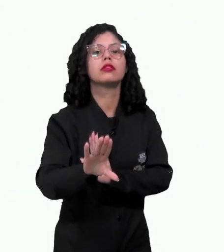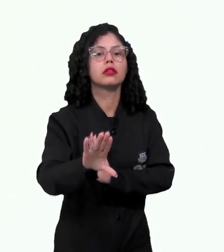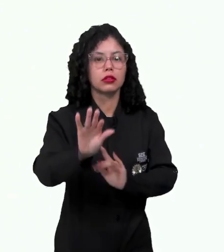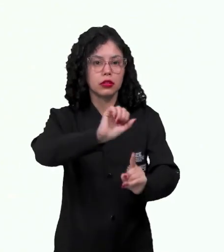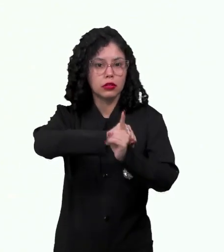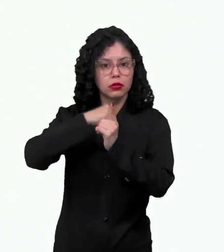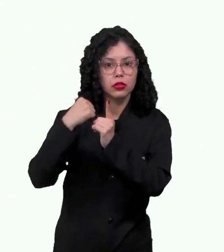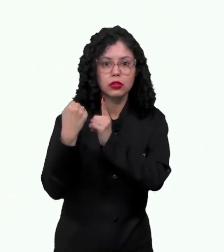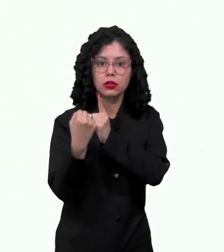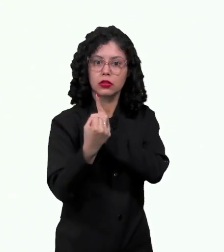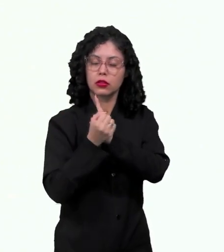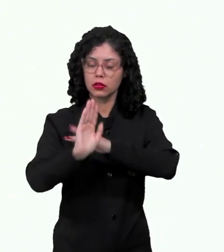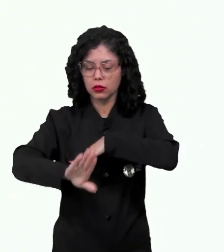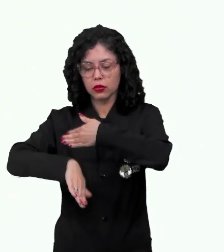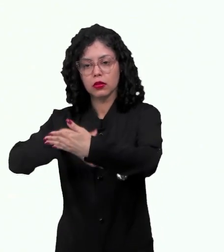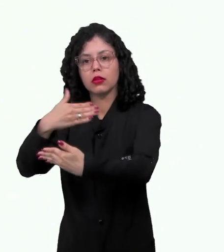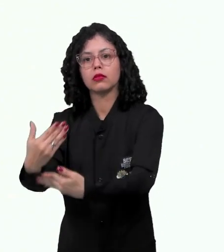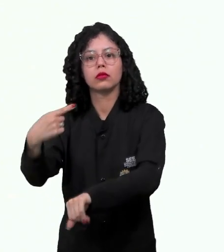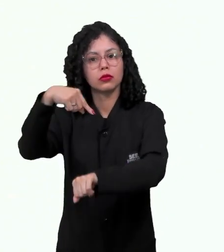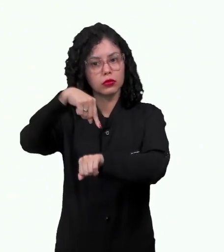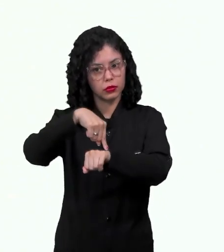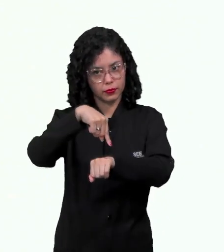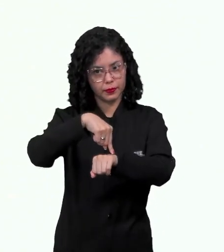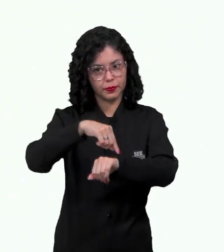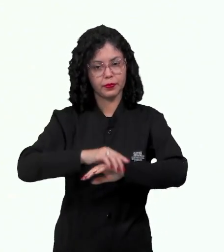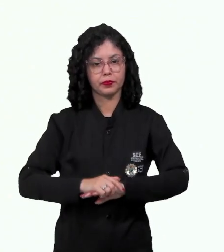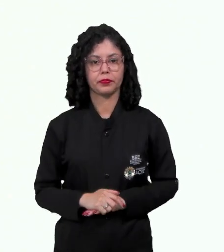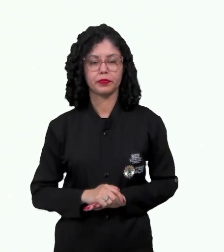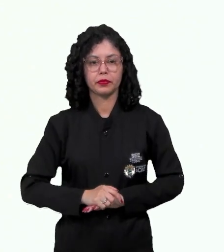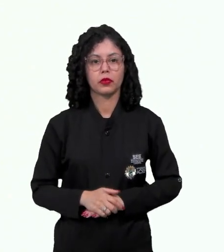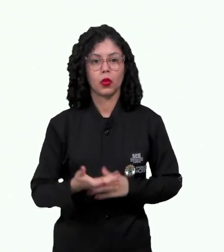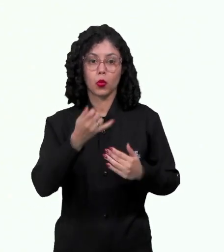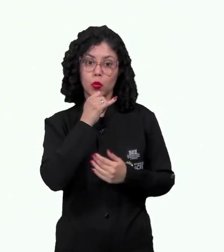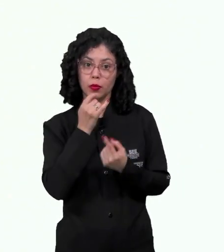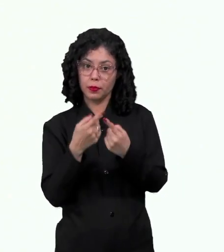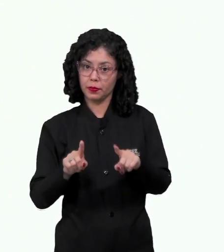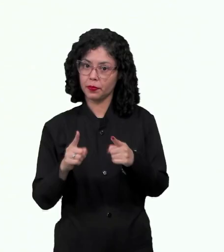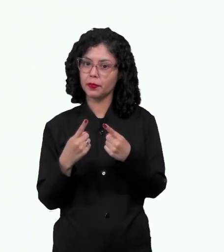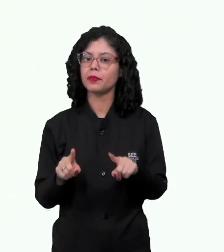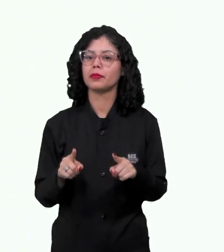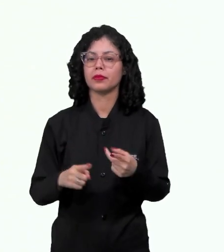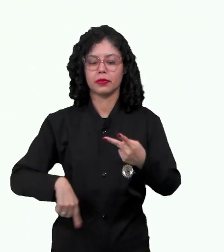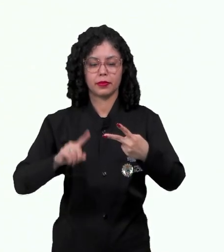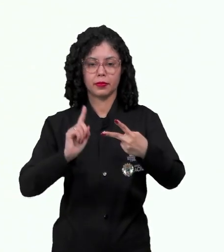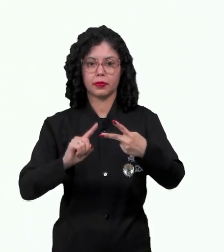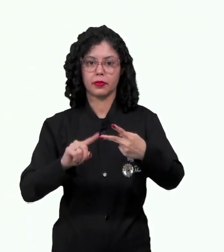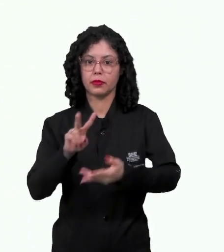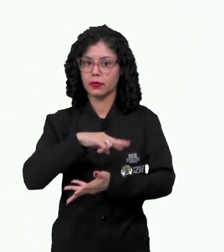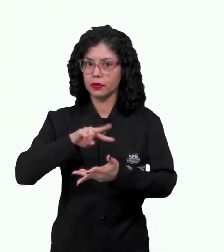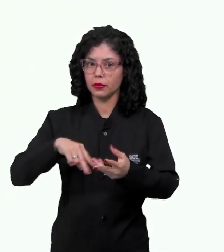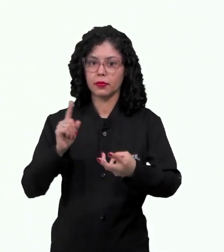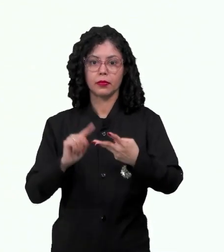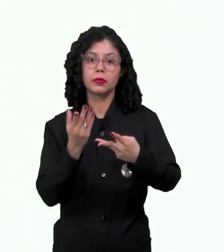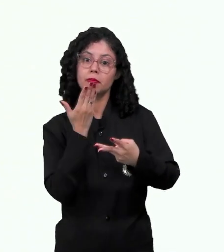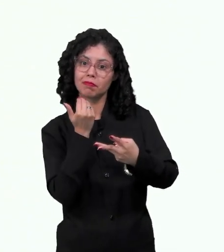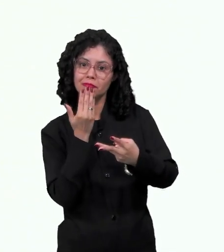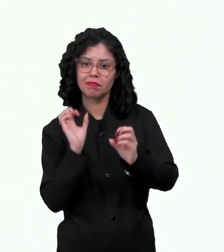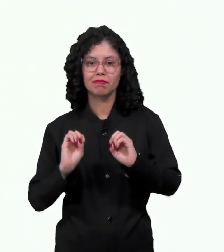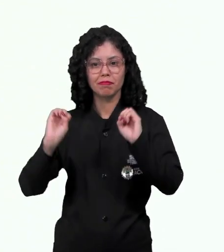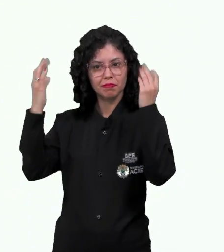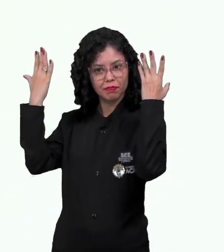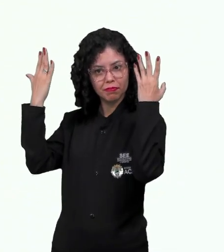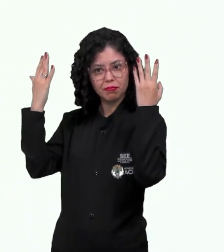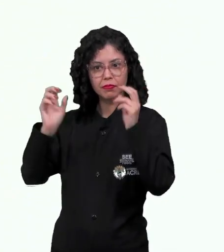povo, transmitidas socialmente ao longo do tempo. Um exemplo disso é o quê? Música, dança,